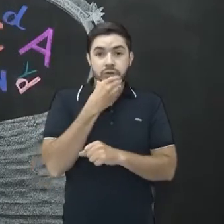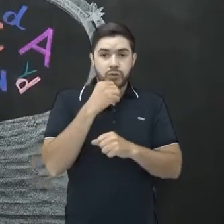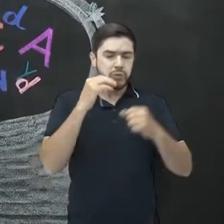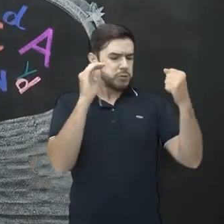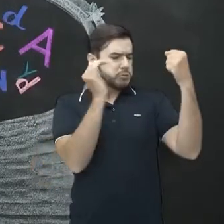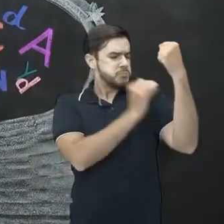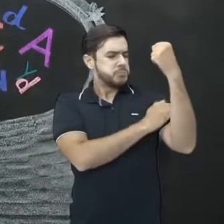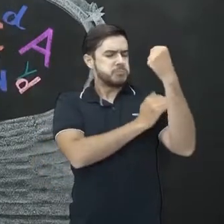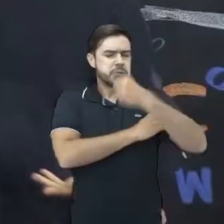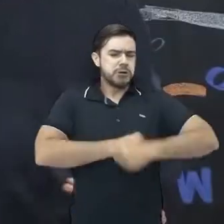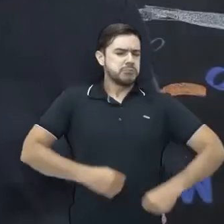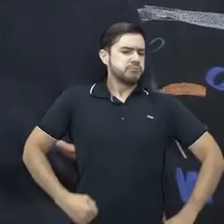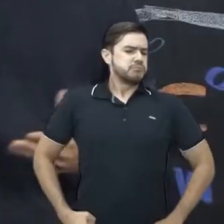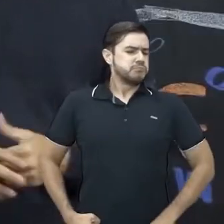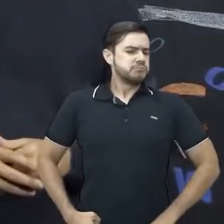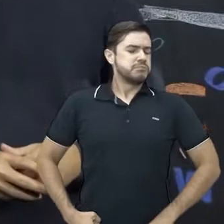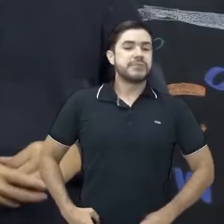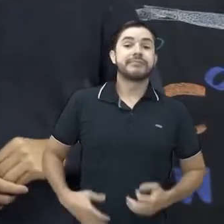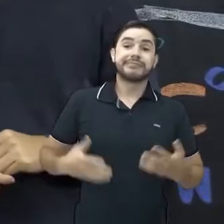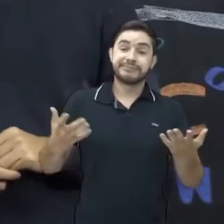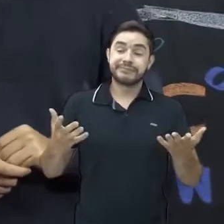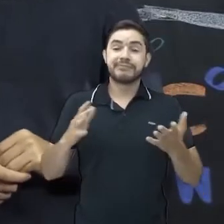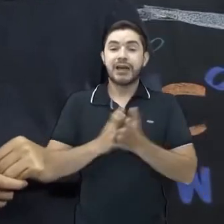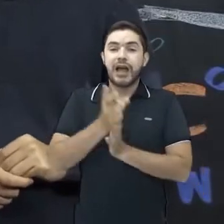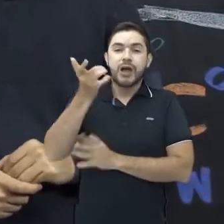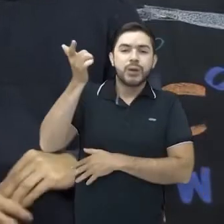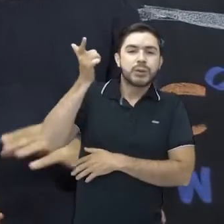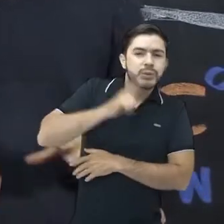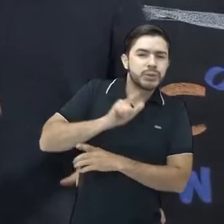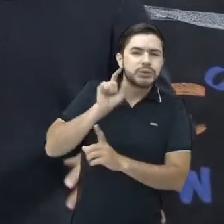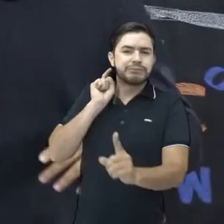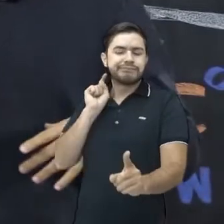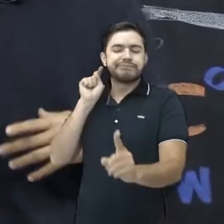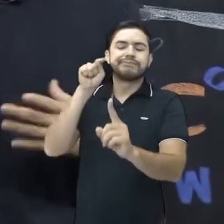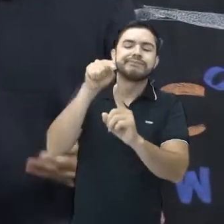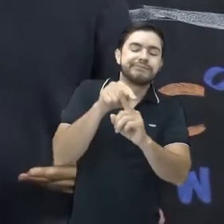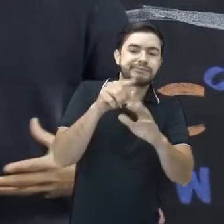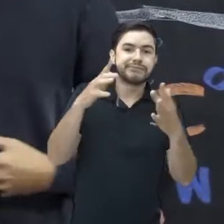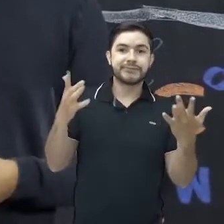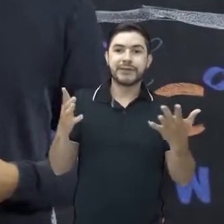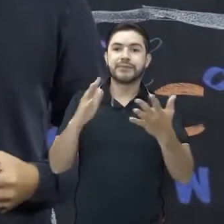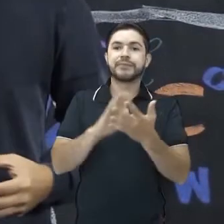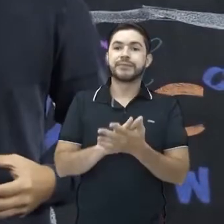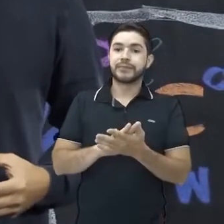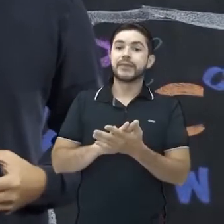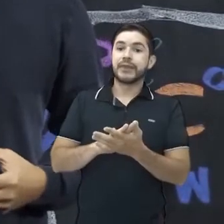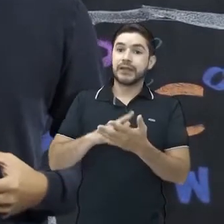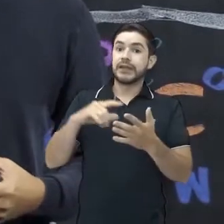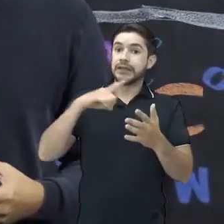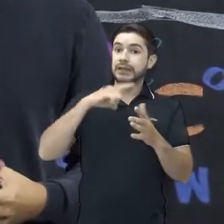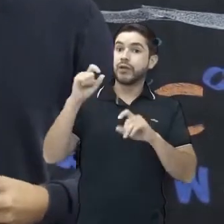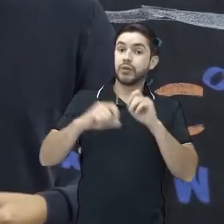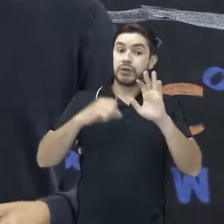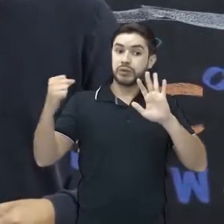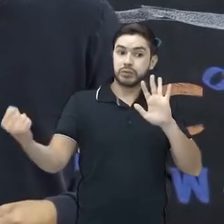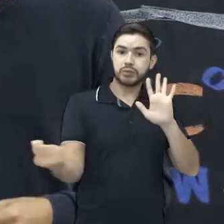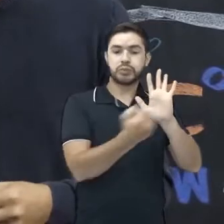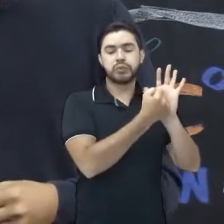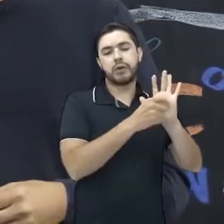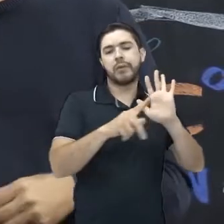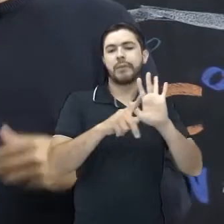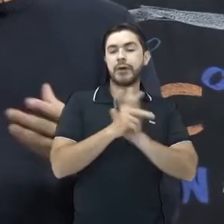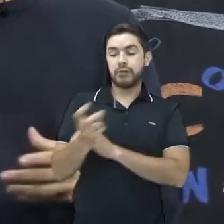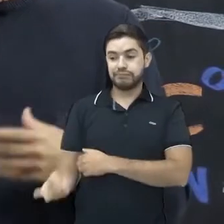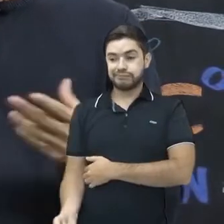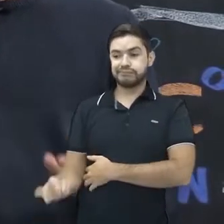seres reais ou imaginários para conseguir alcançar um objetivo. Esses causos têm uma marca regional muito forte. Então